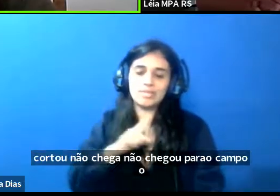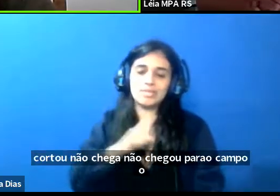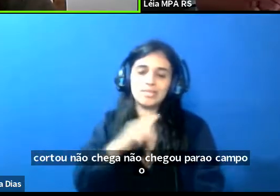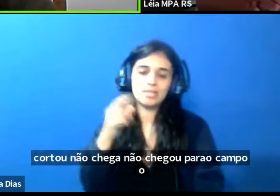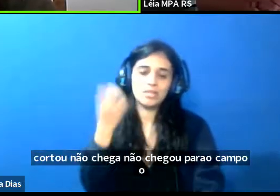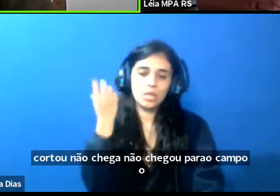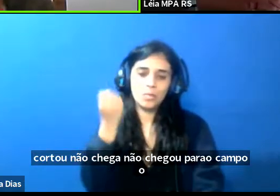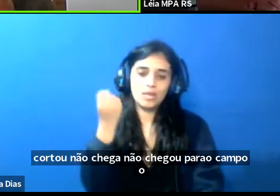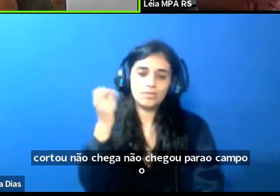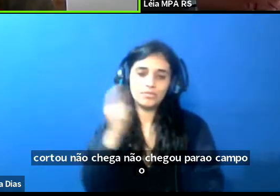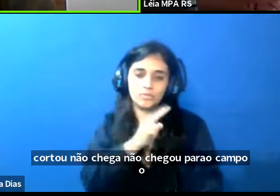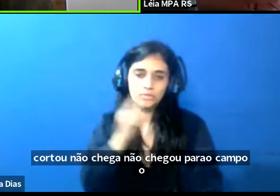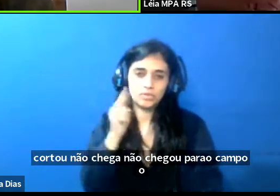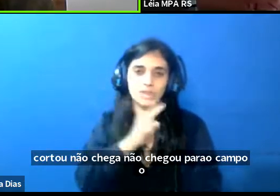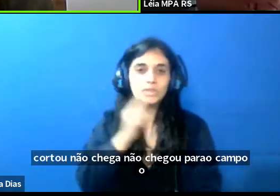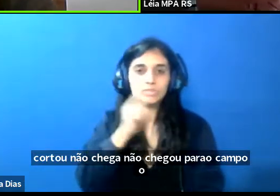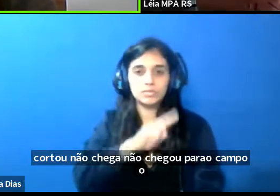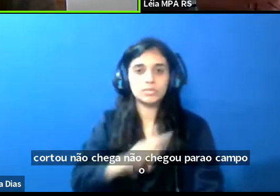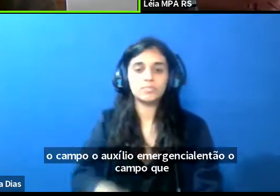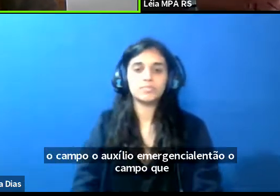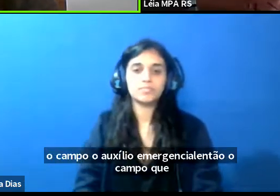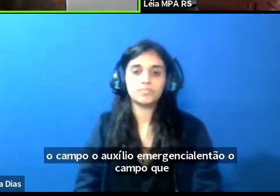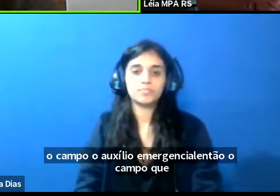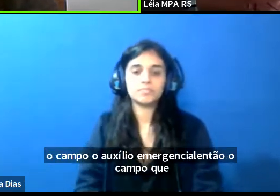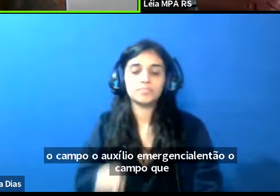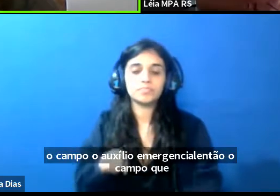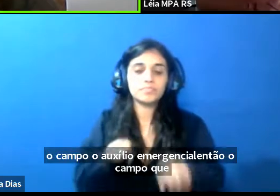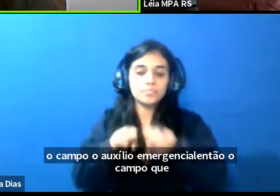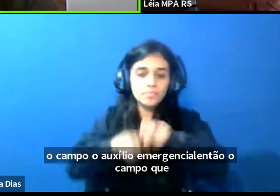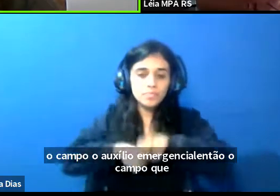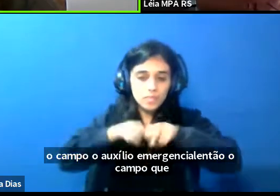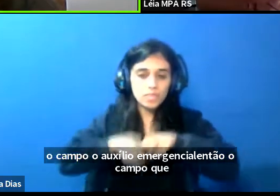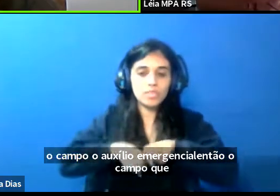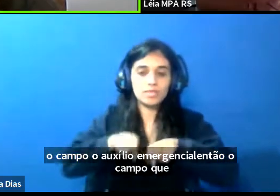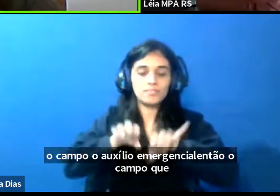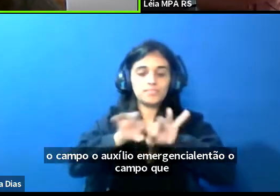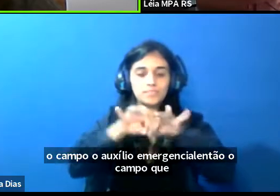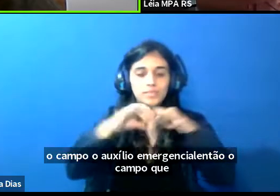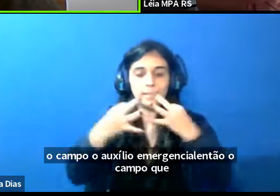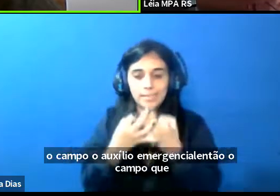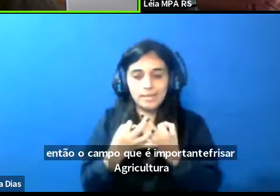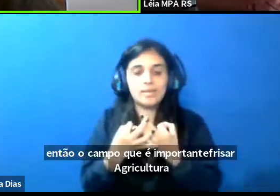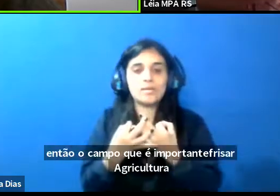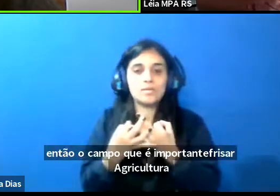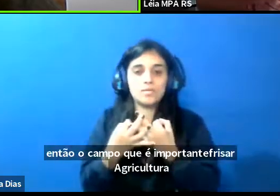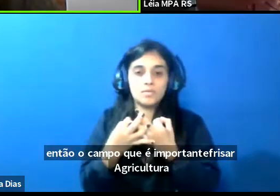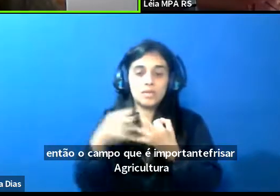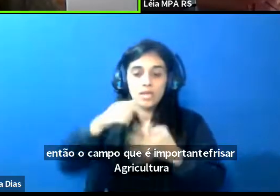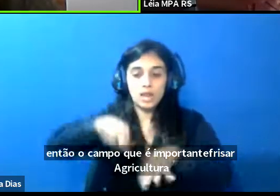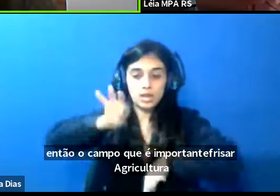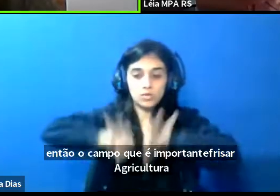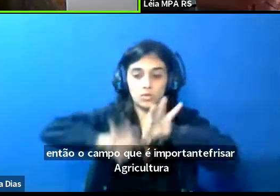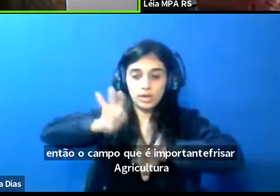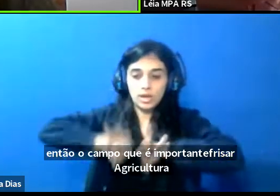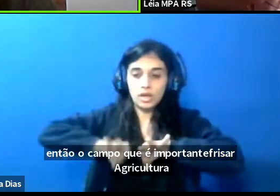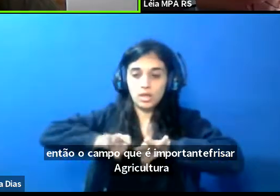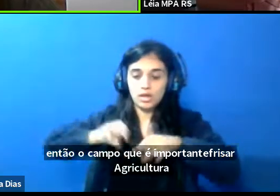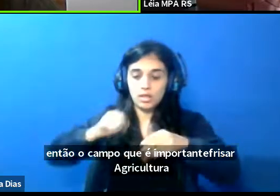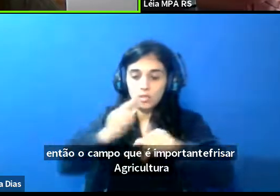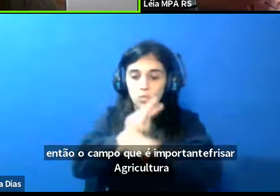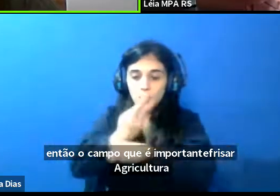campo, e é importante frisar, a agricultura familiar e camponesa é quem bota comida na mesa do povo, como disse a